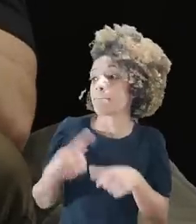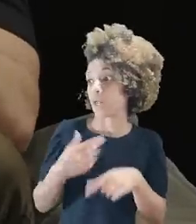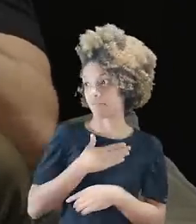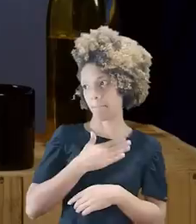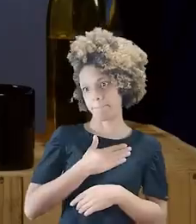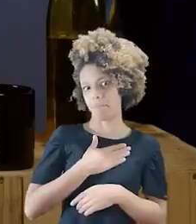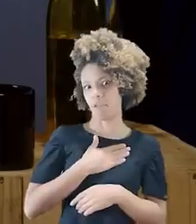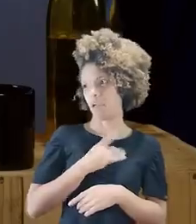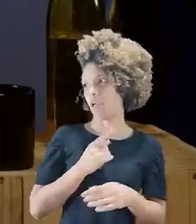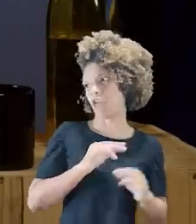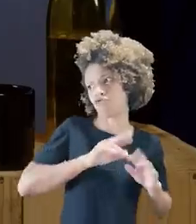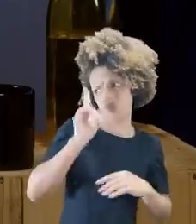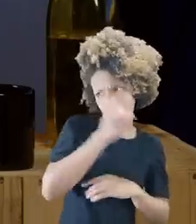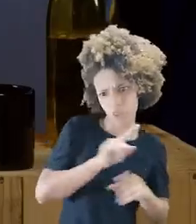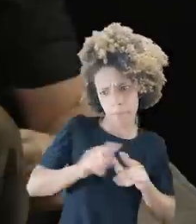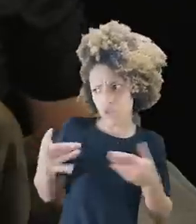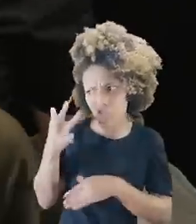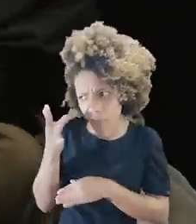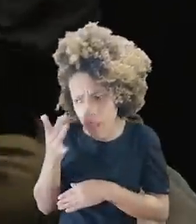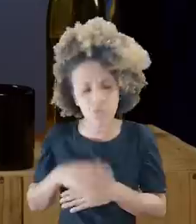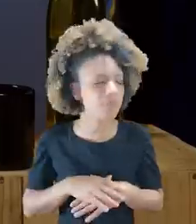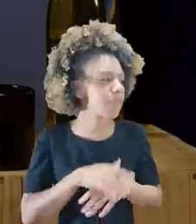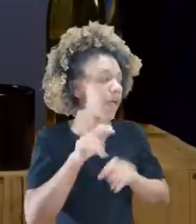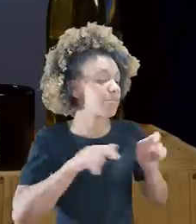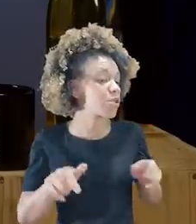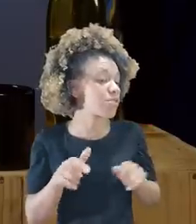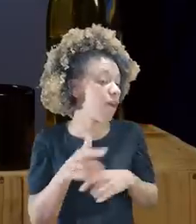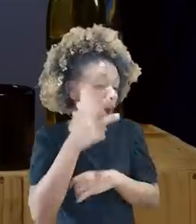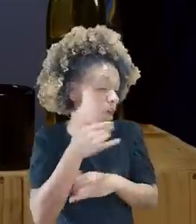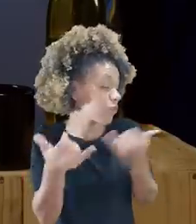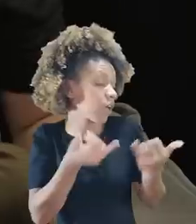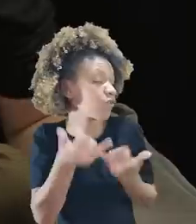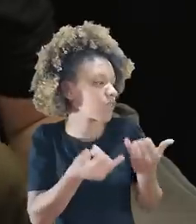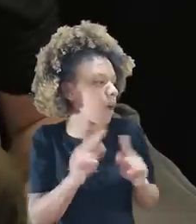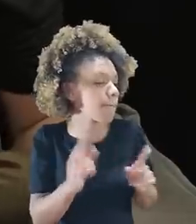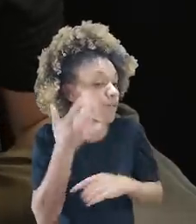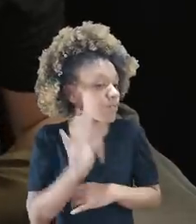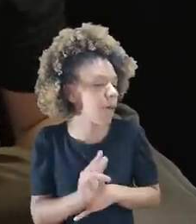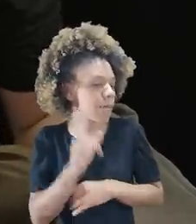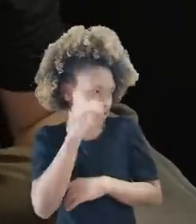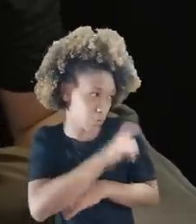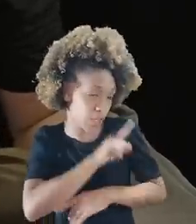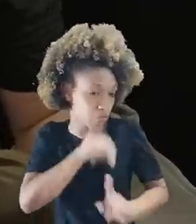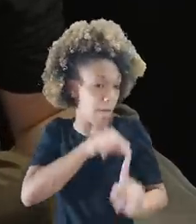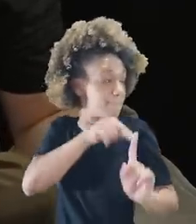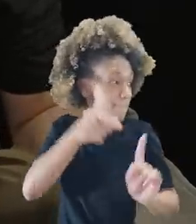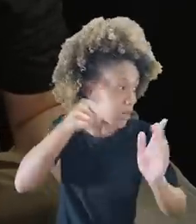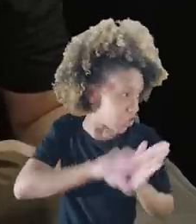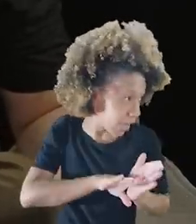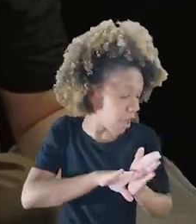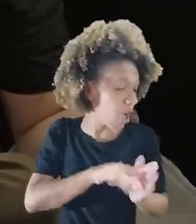país mas eu acho que isso é a globalização concordo isso é a globalização concorda não sei se é globalização porque não sei se na Europa é assim